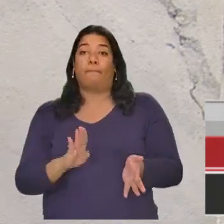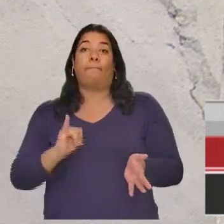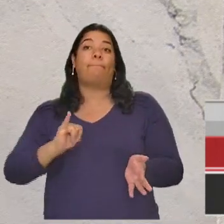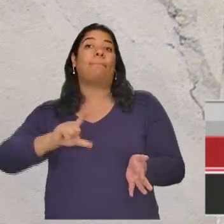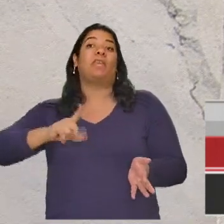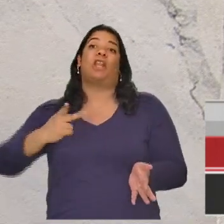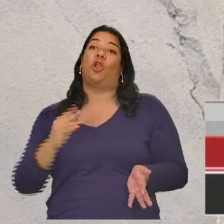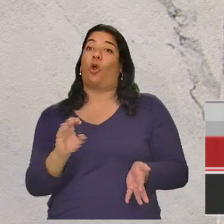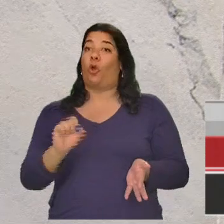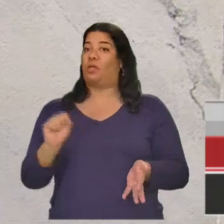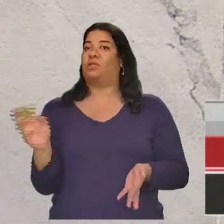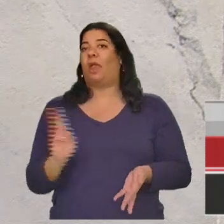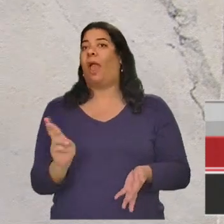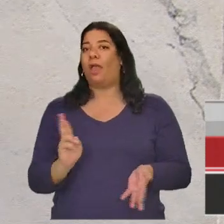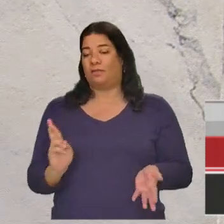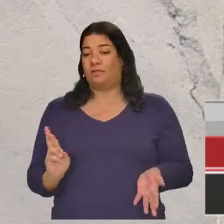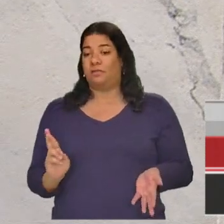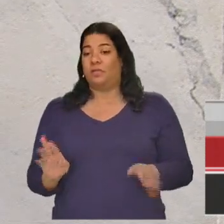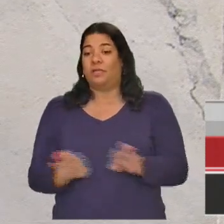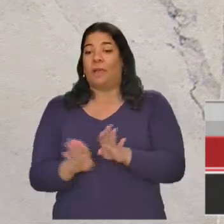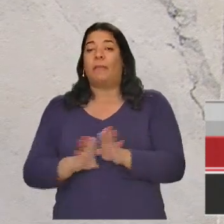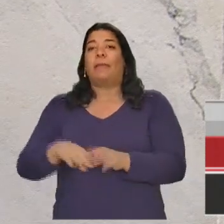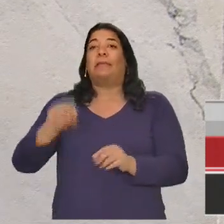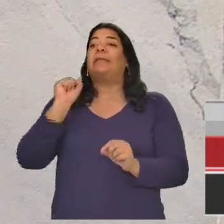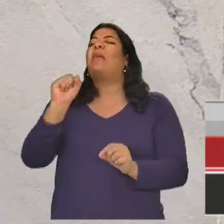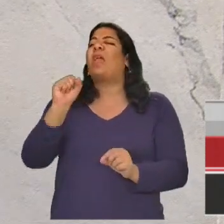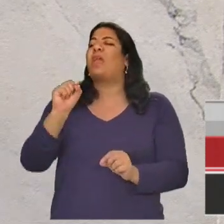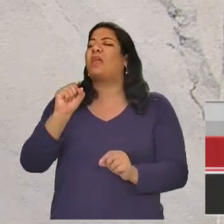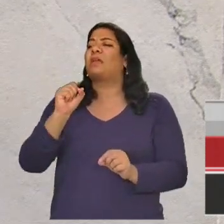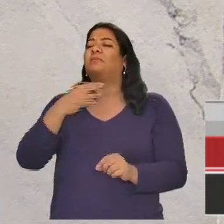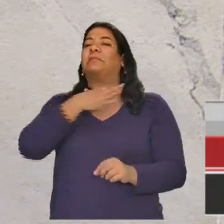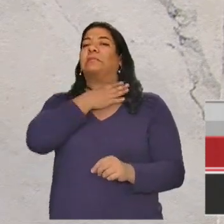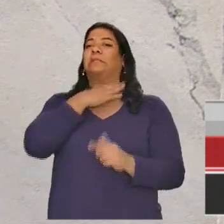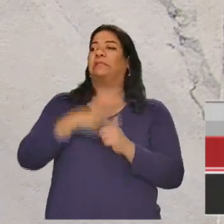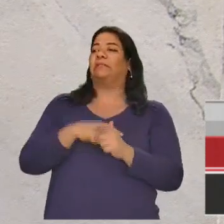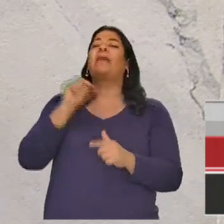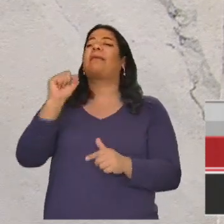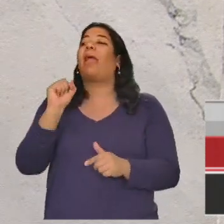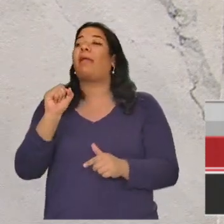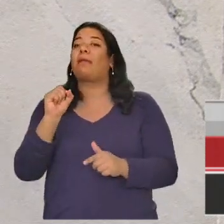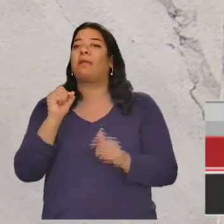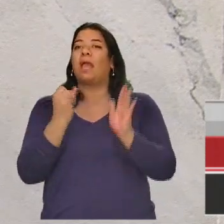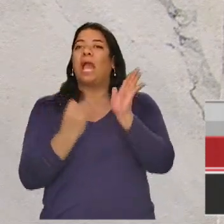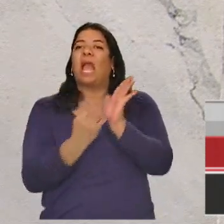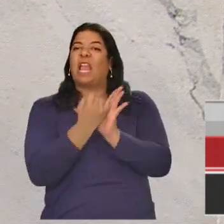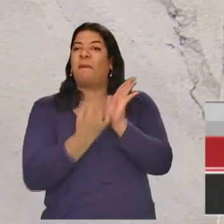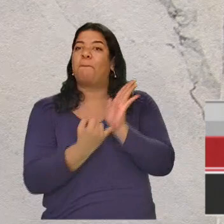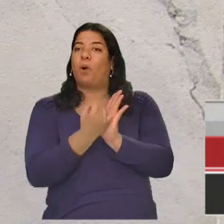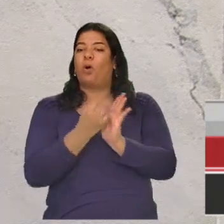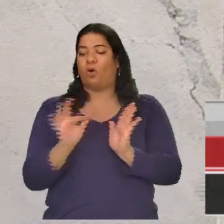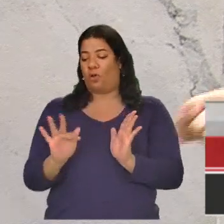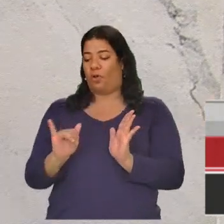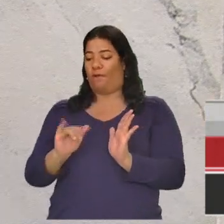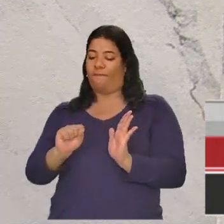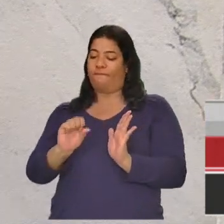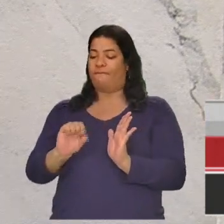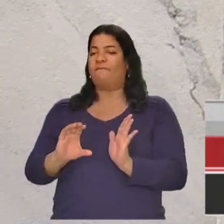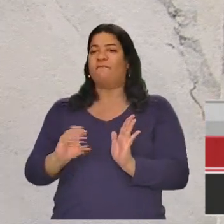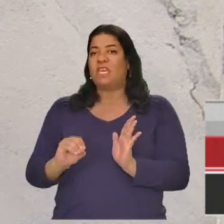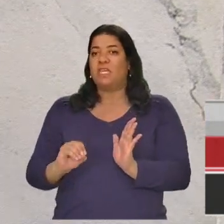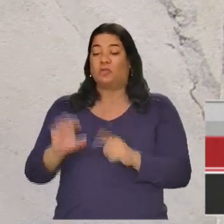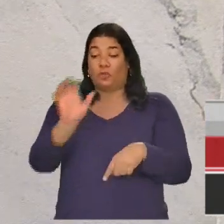reais aí os principais devedores do fisco da união do fisco estadual do fisco municipal